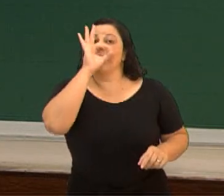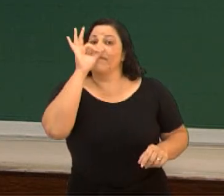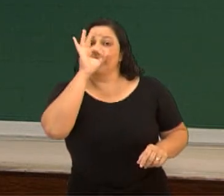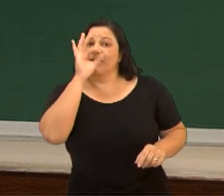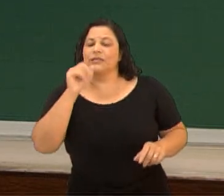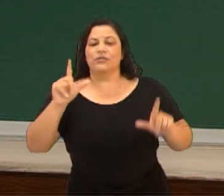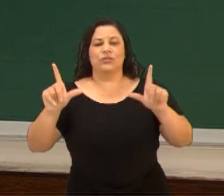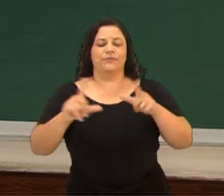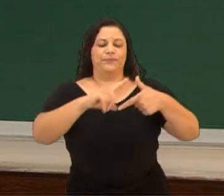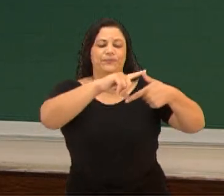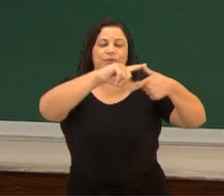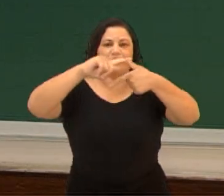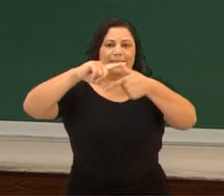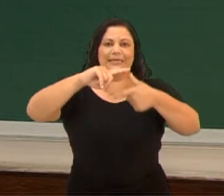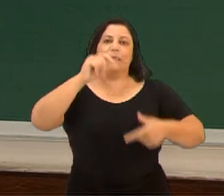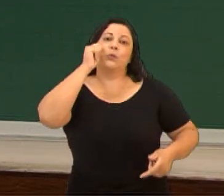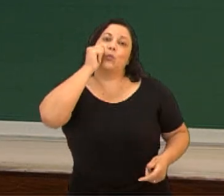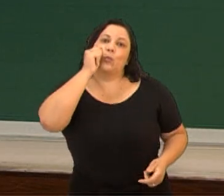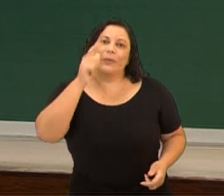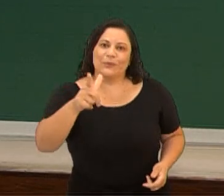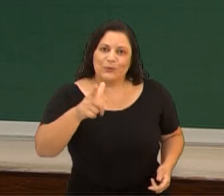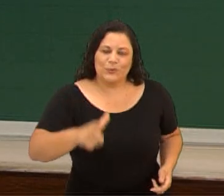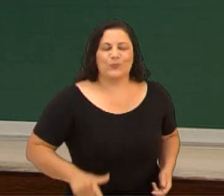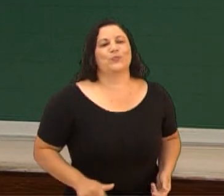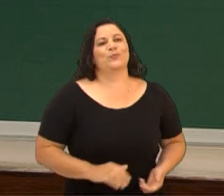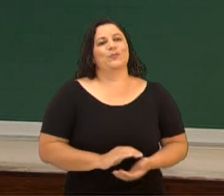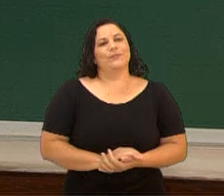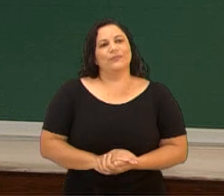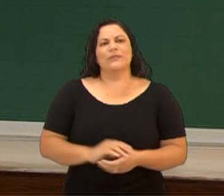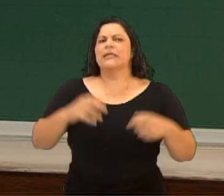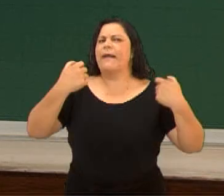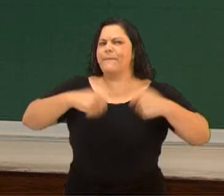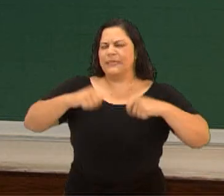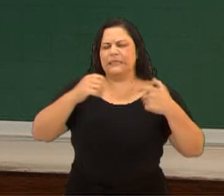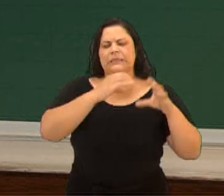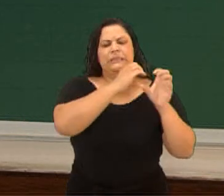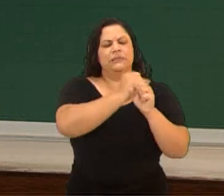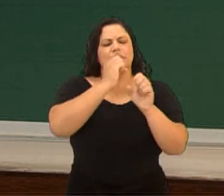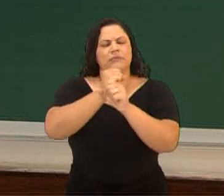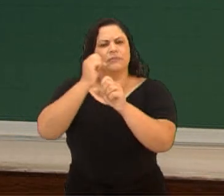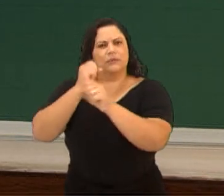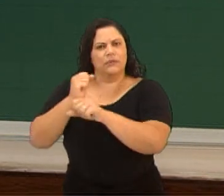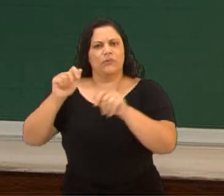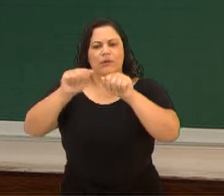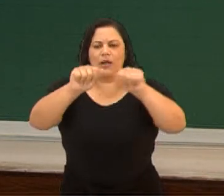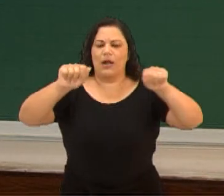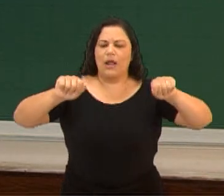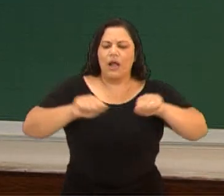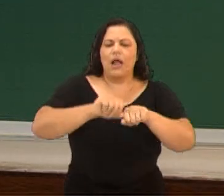azul, certinho? Devemos calcular a área de cada um deles